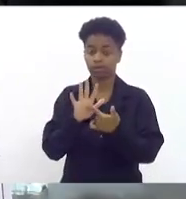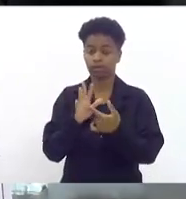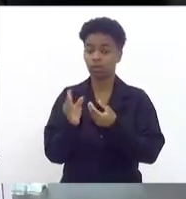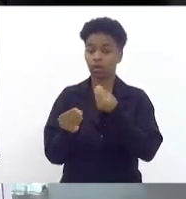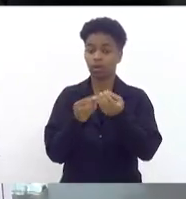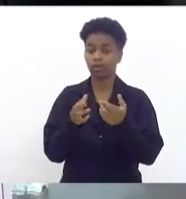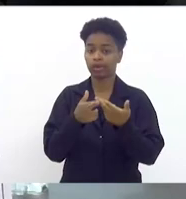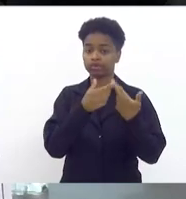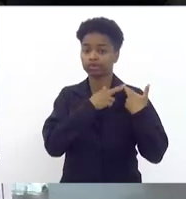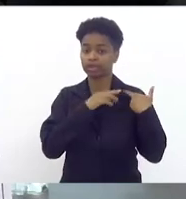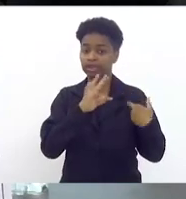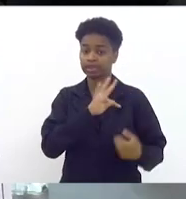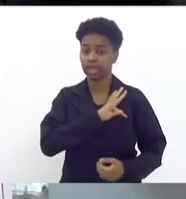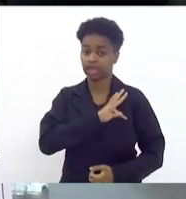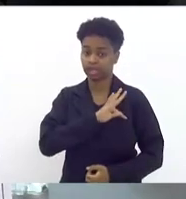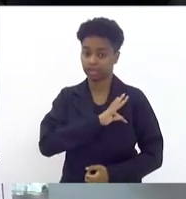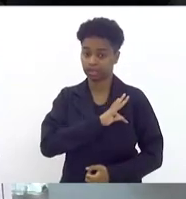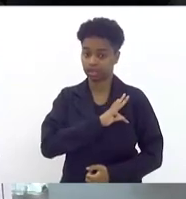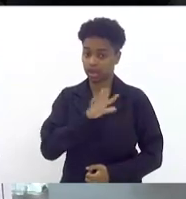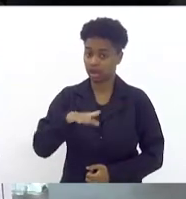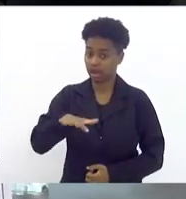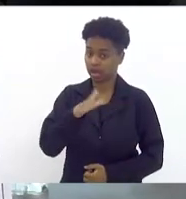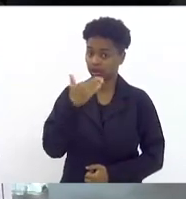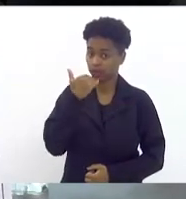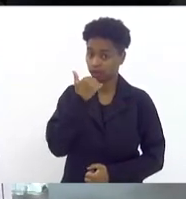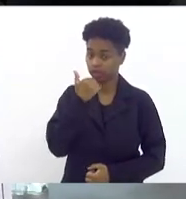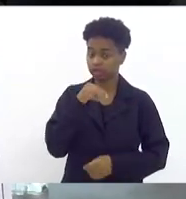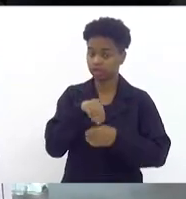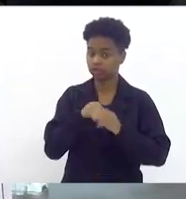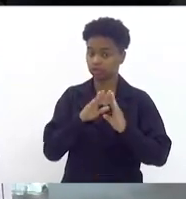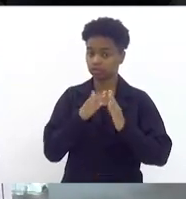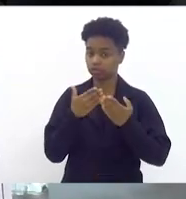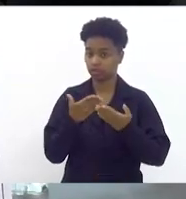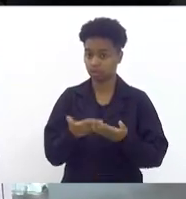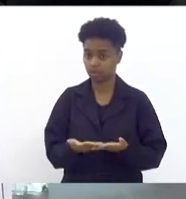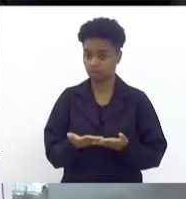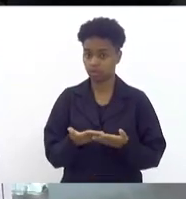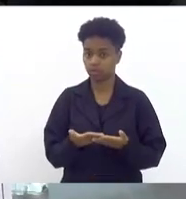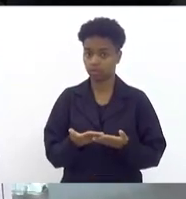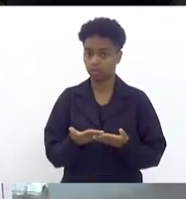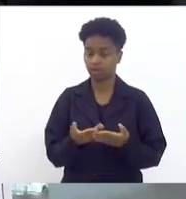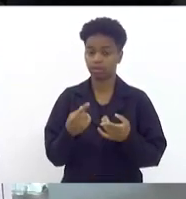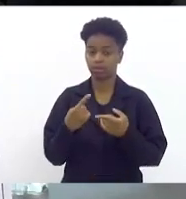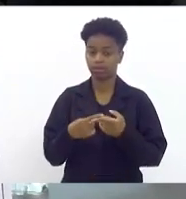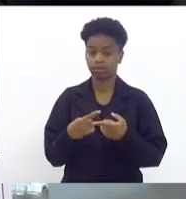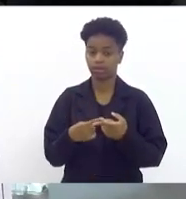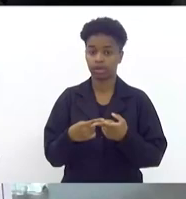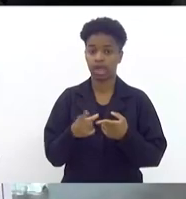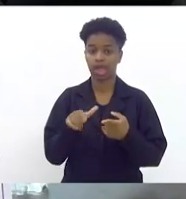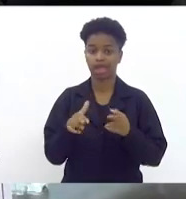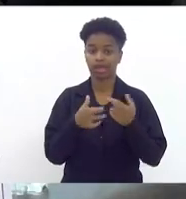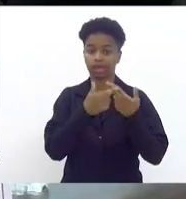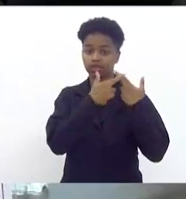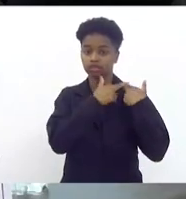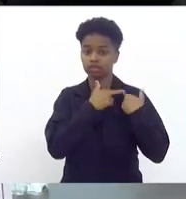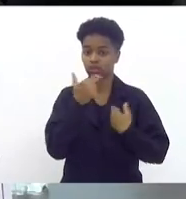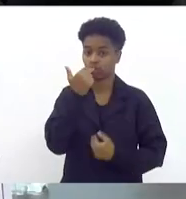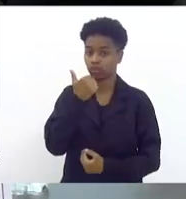responsabilidade técnica pela alimentação escolar que caberá a um